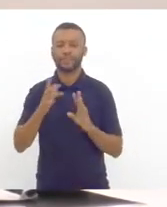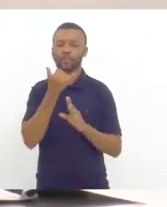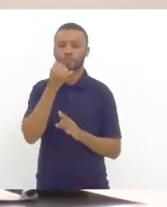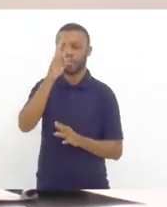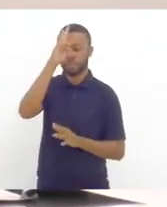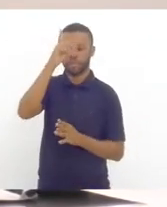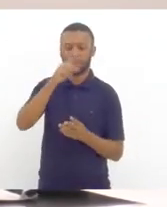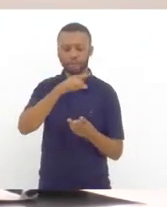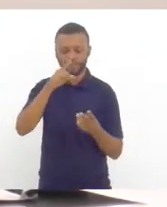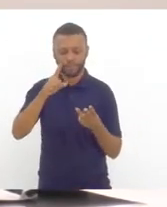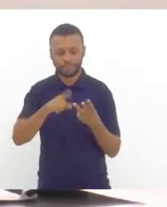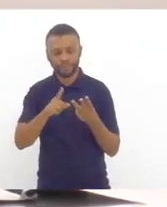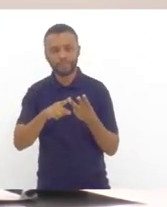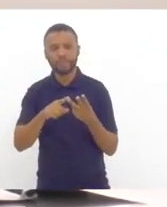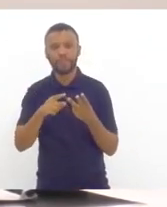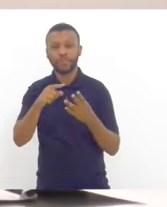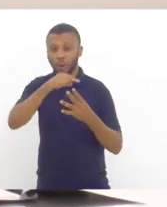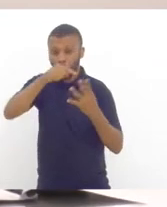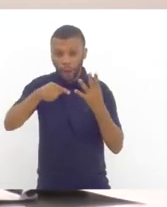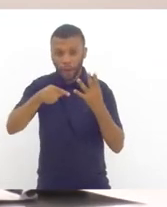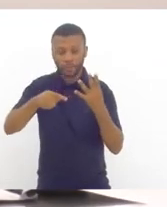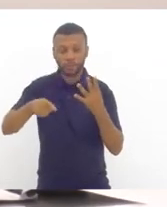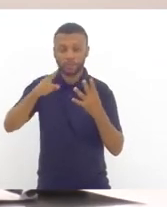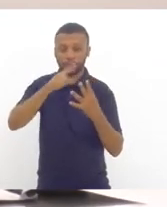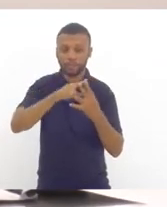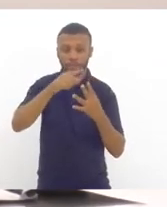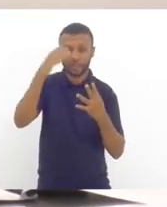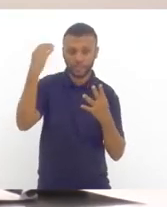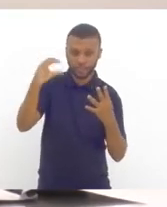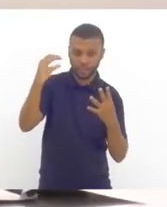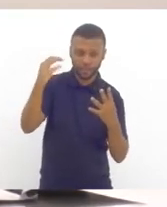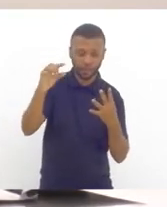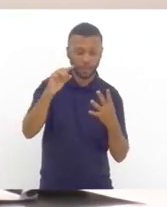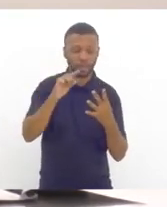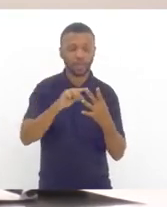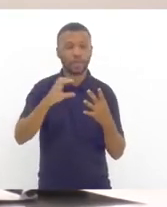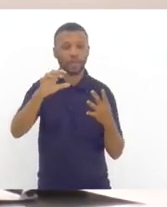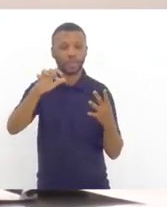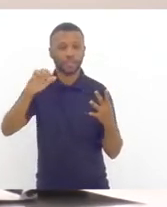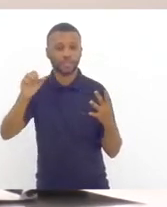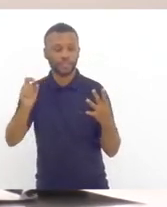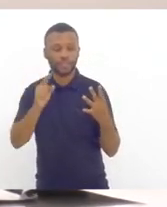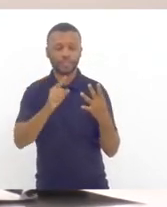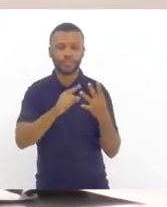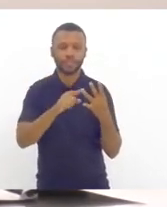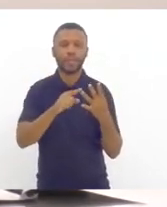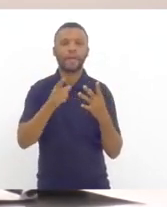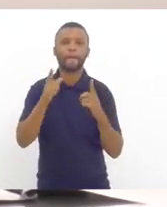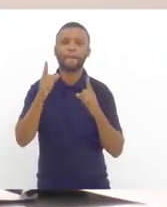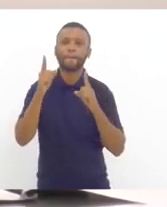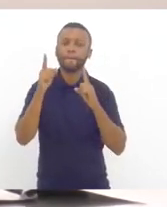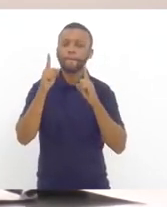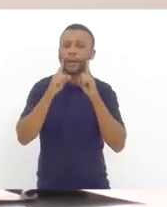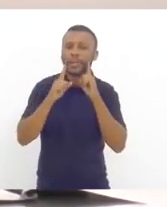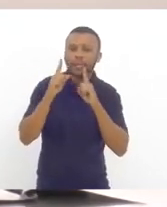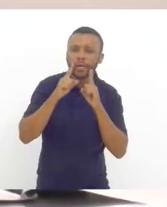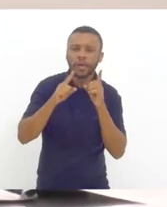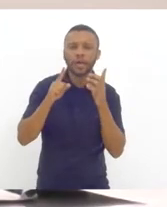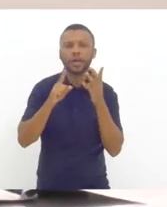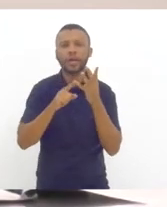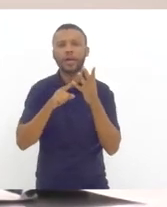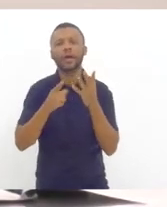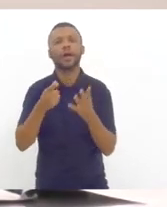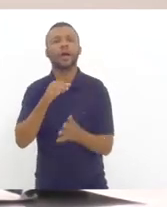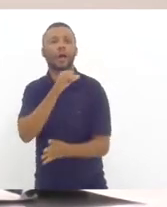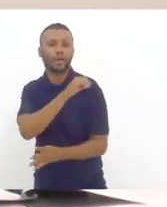quatro, Maricá e Rio de Janeiro. Quanto ao critério da população, o município mais